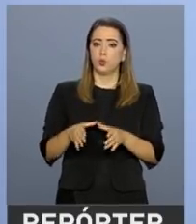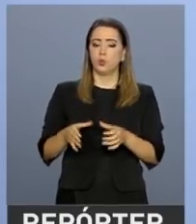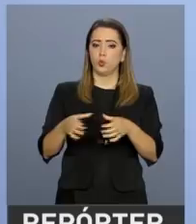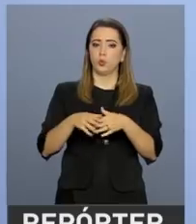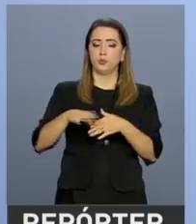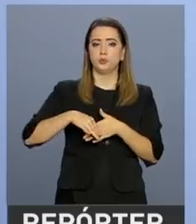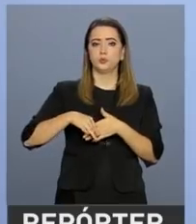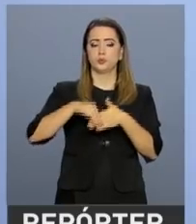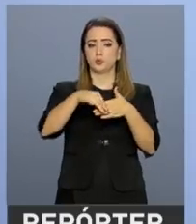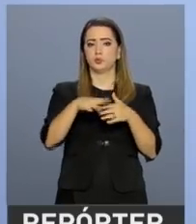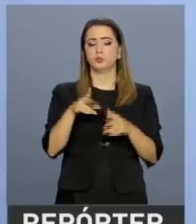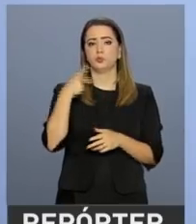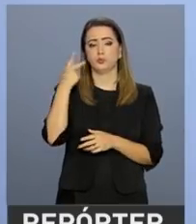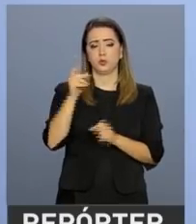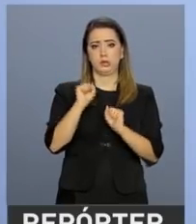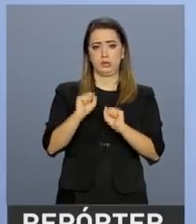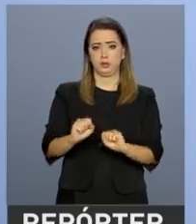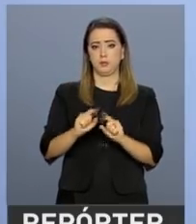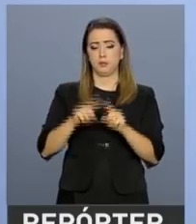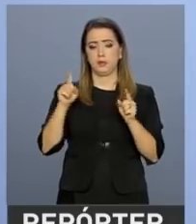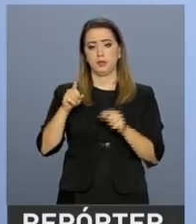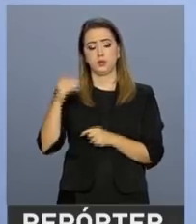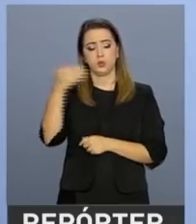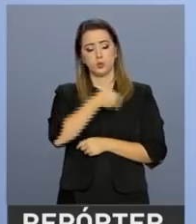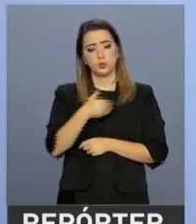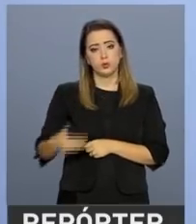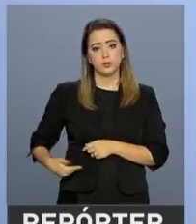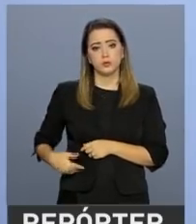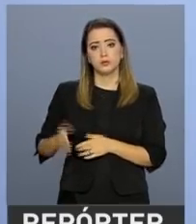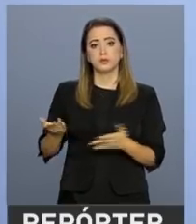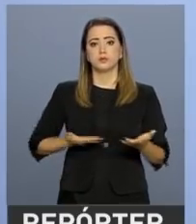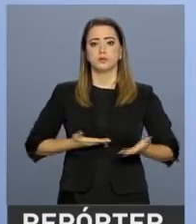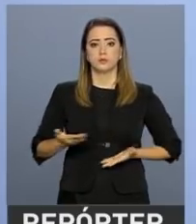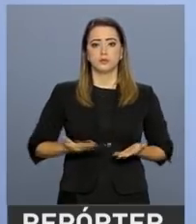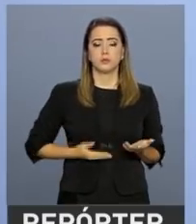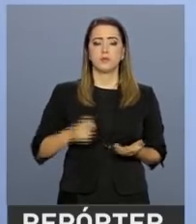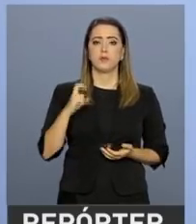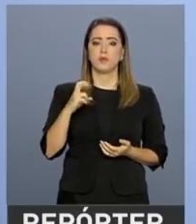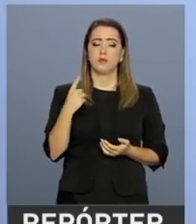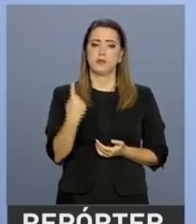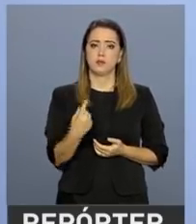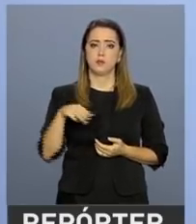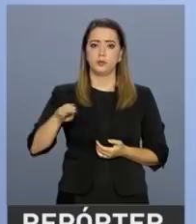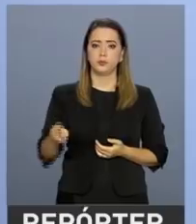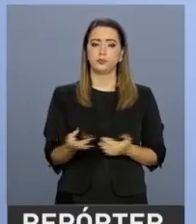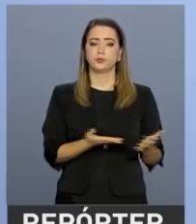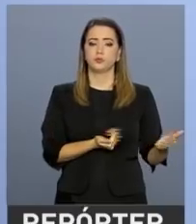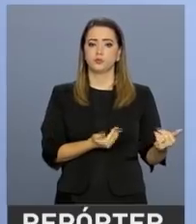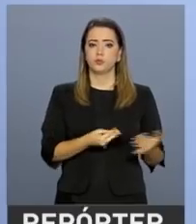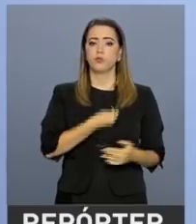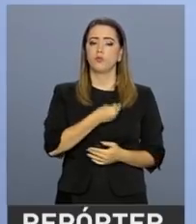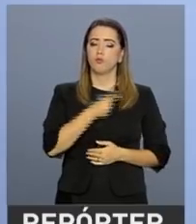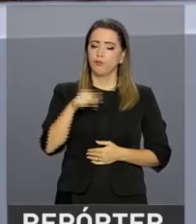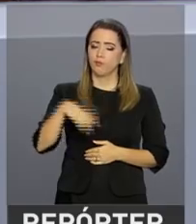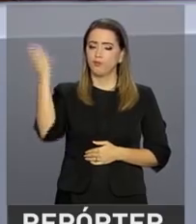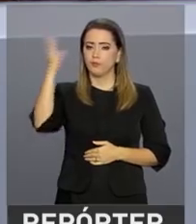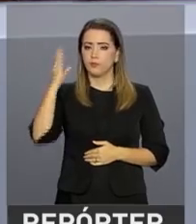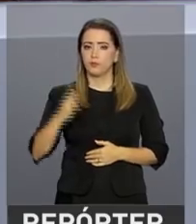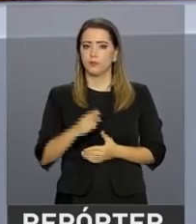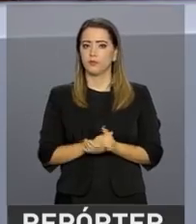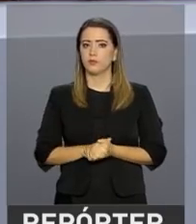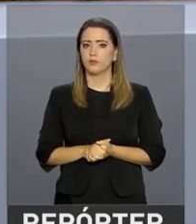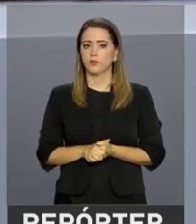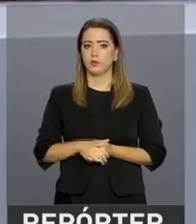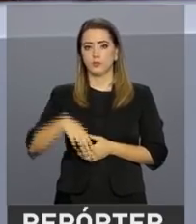mas sim o estado brasileiro que vai servir aos 51 milhões de jovens que aqui moram que aqui reside o